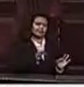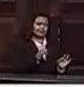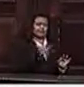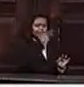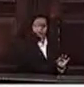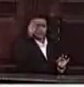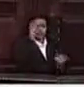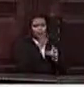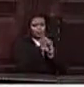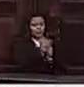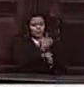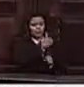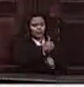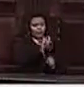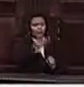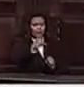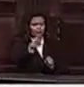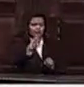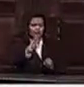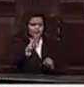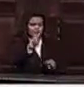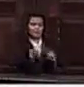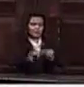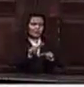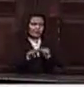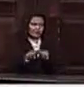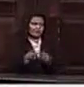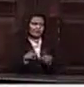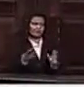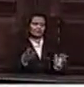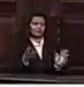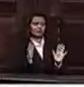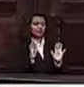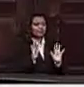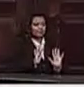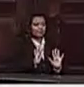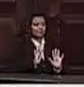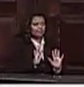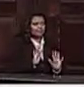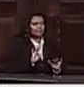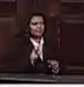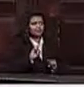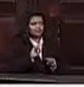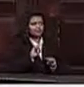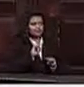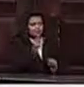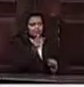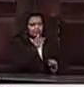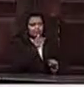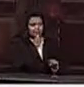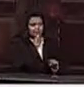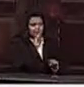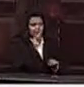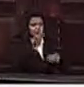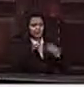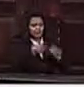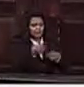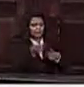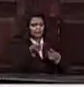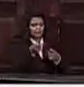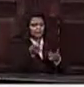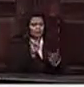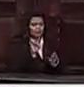cumprimento apenas de 13 mandatos, apenas de 13 pessoas. Na primeira, 4 armas de fogo, 4 pistolas. Na